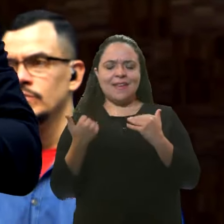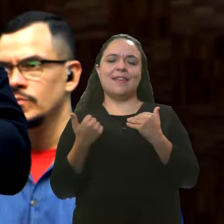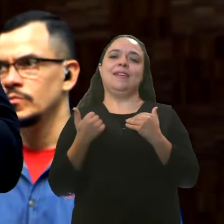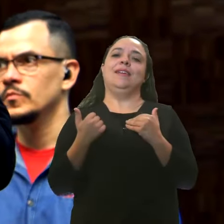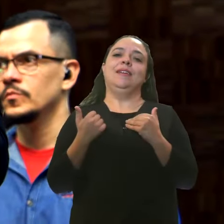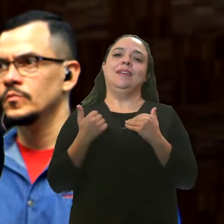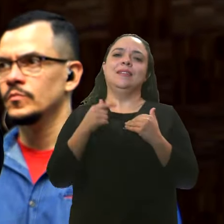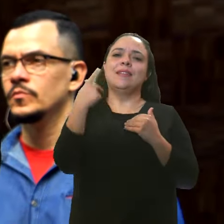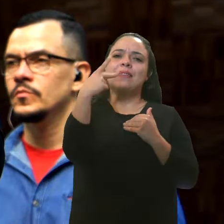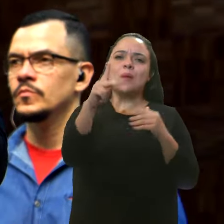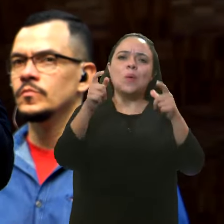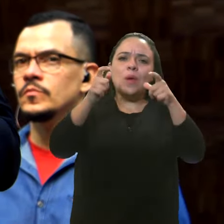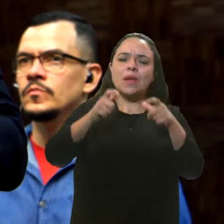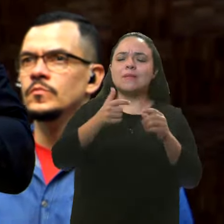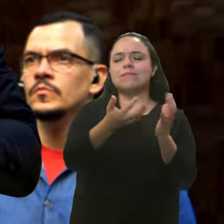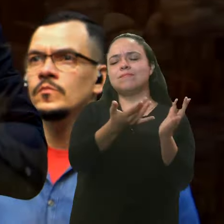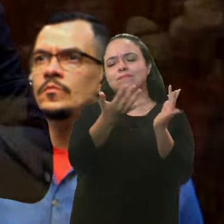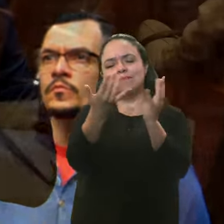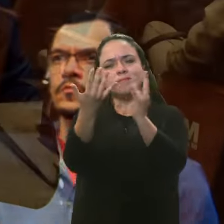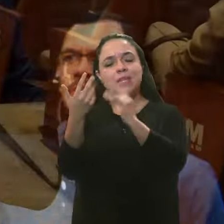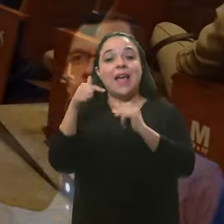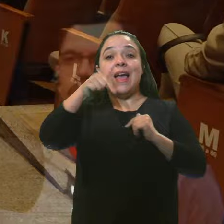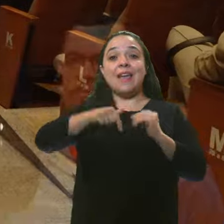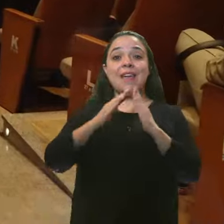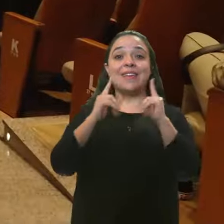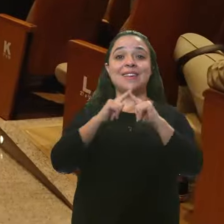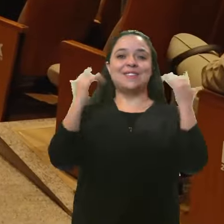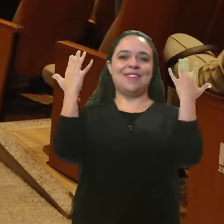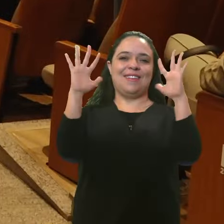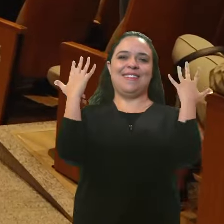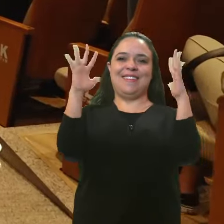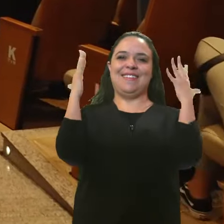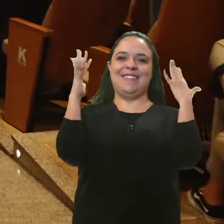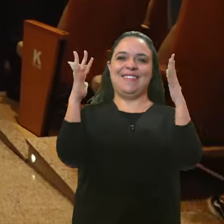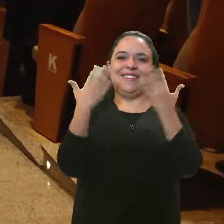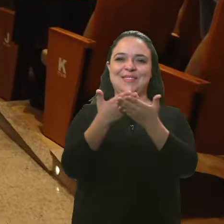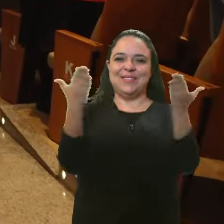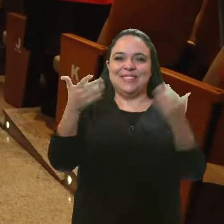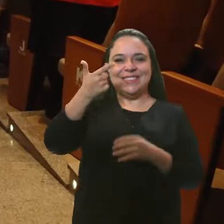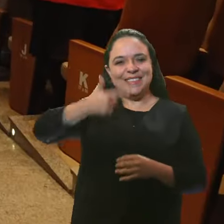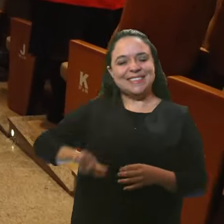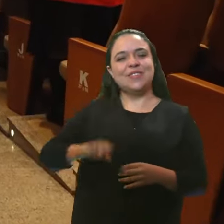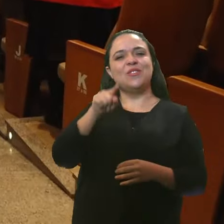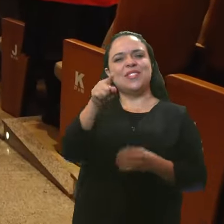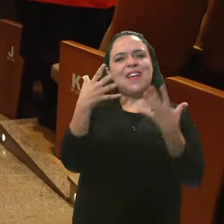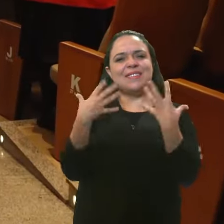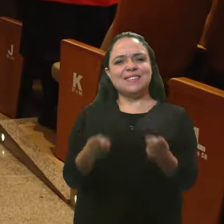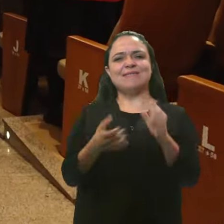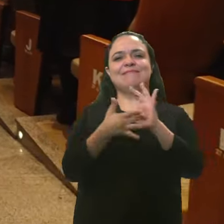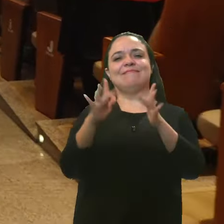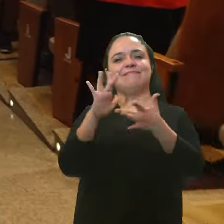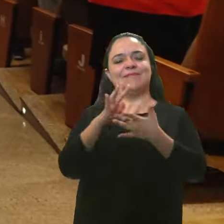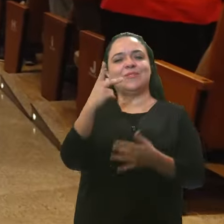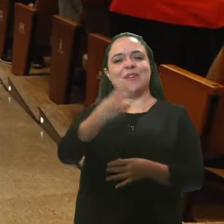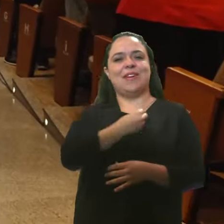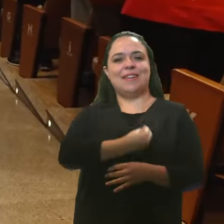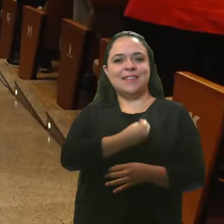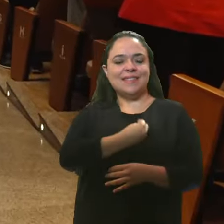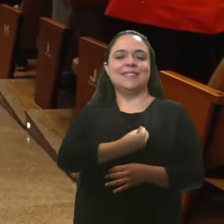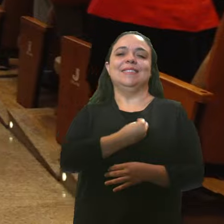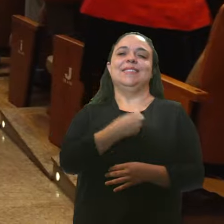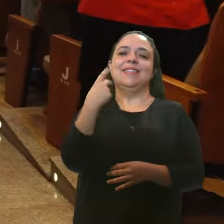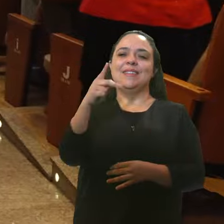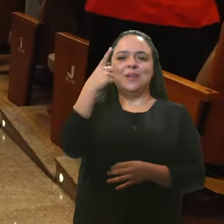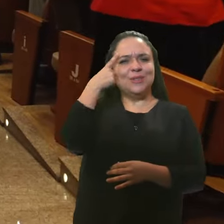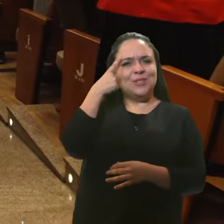lugar. Enquanto isso a igreja vai aplaudir a sua vinda mais uma vez, porque você está entregando o seu caminho, a sua vida, os